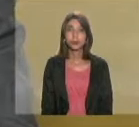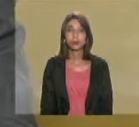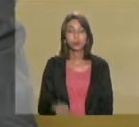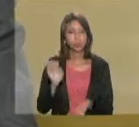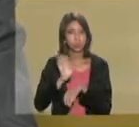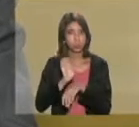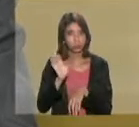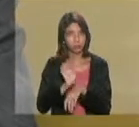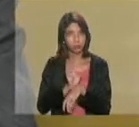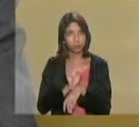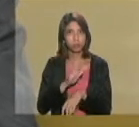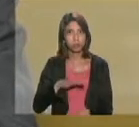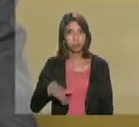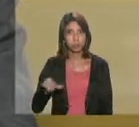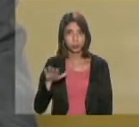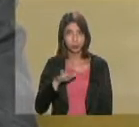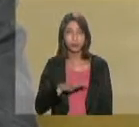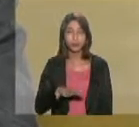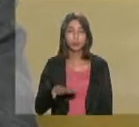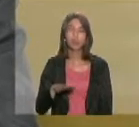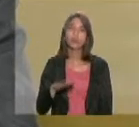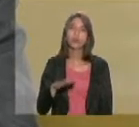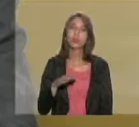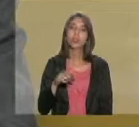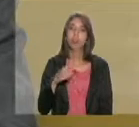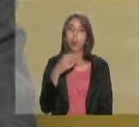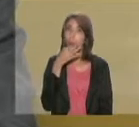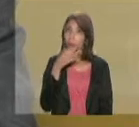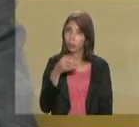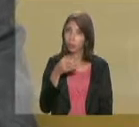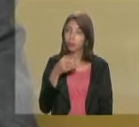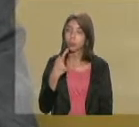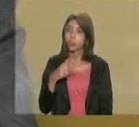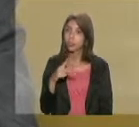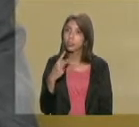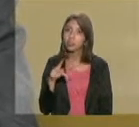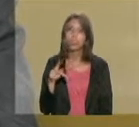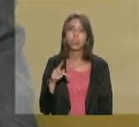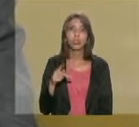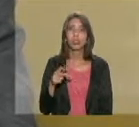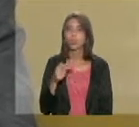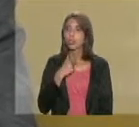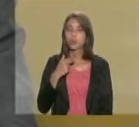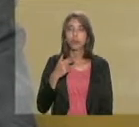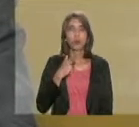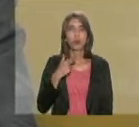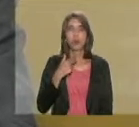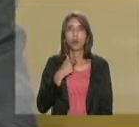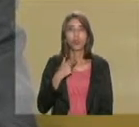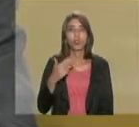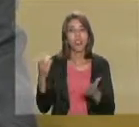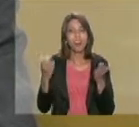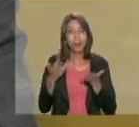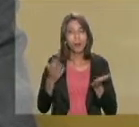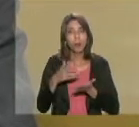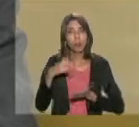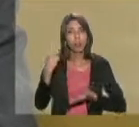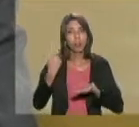o Estado, do seu ponto de vista legal, ele não tem que firmar acordo